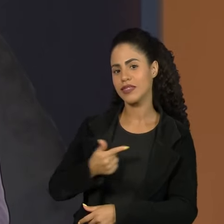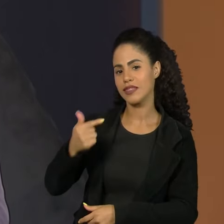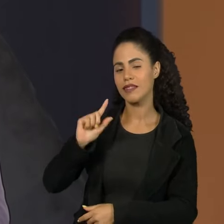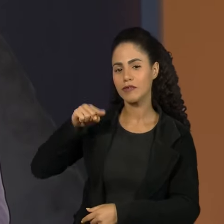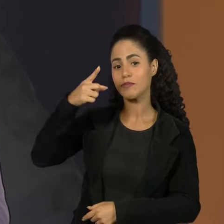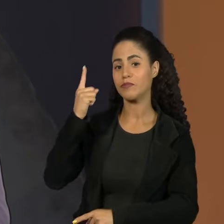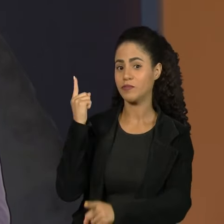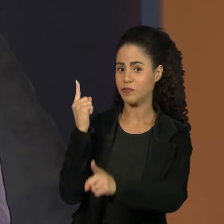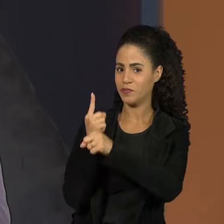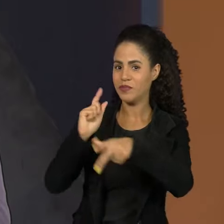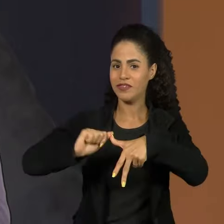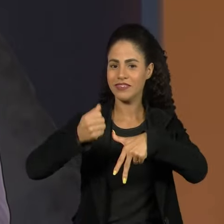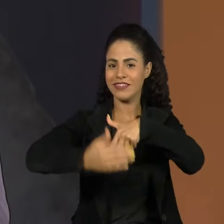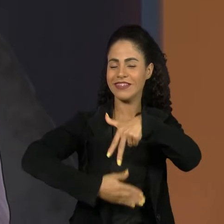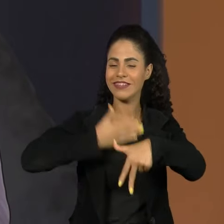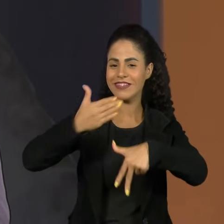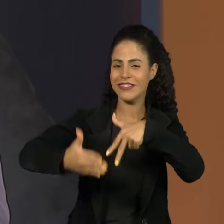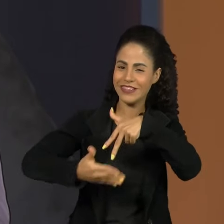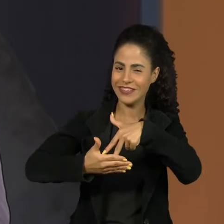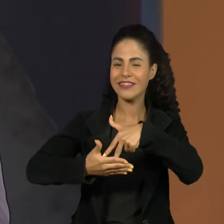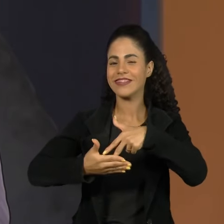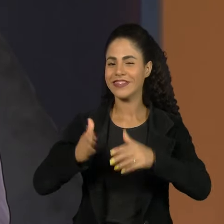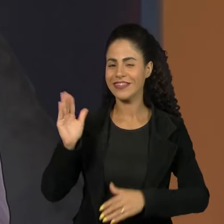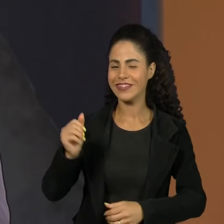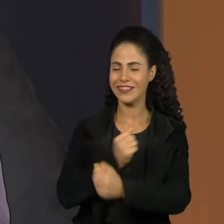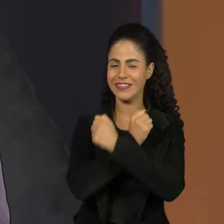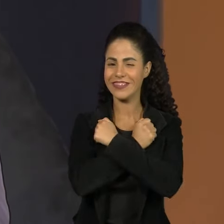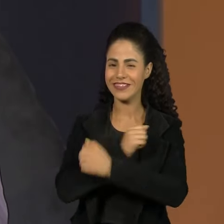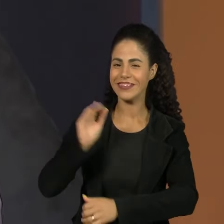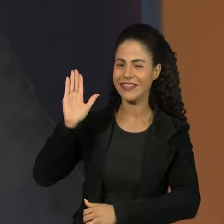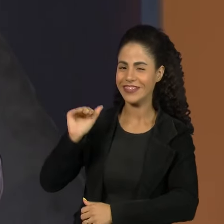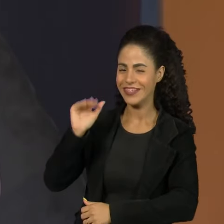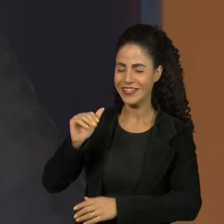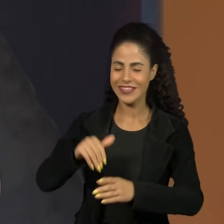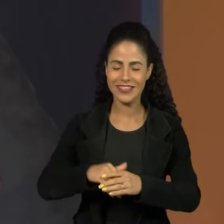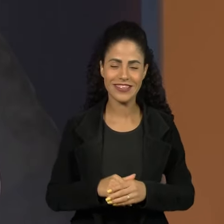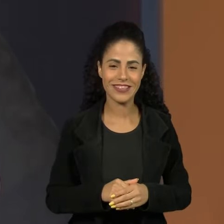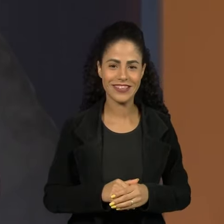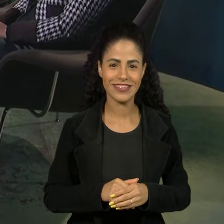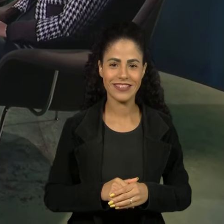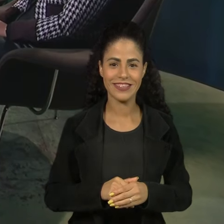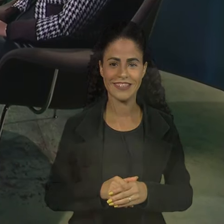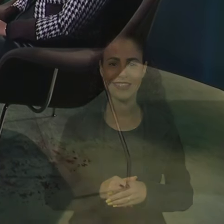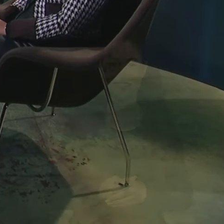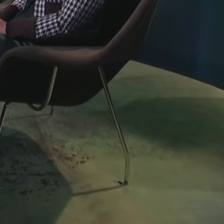até o nosso próximo programa Negros em Foco. Abraços e até lá. Tchau.